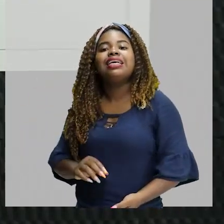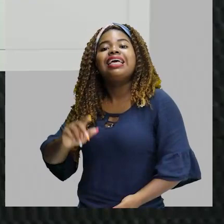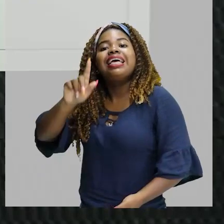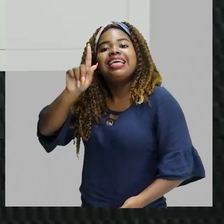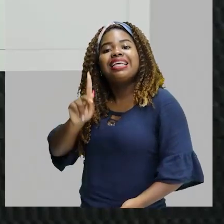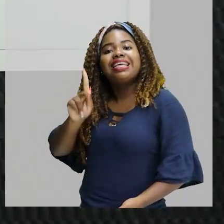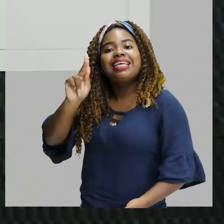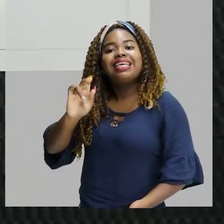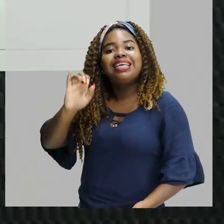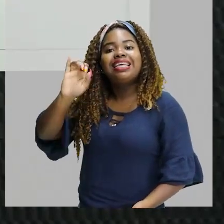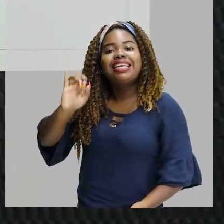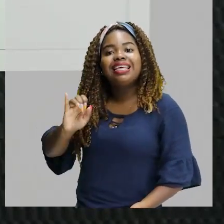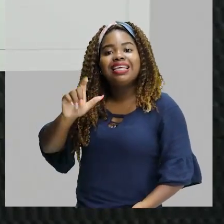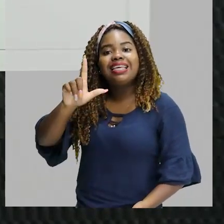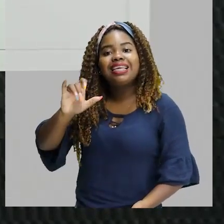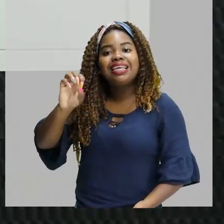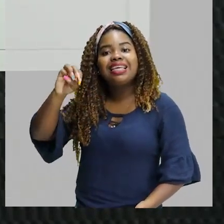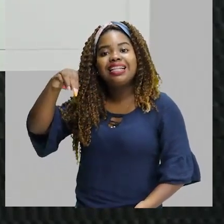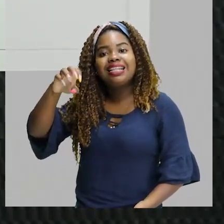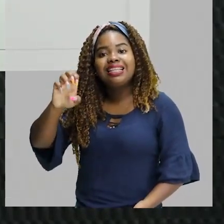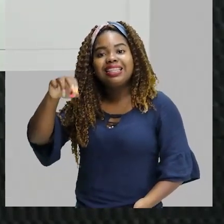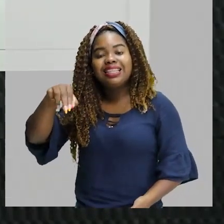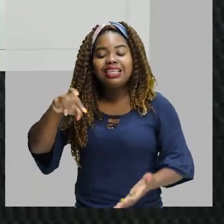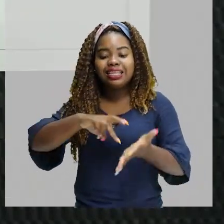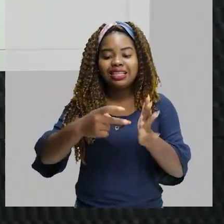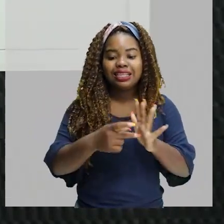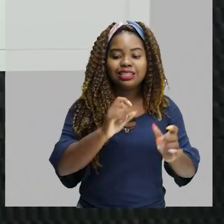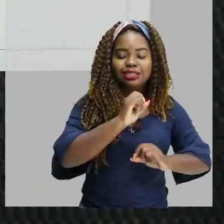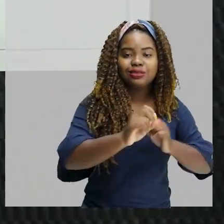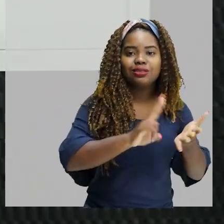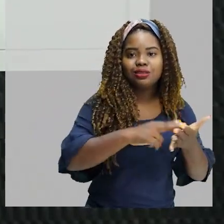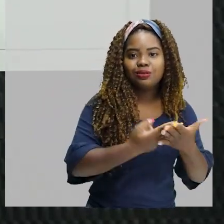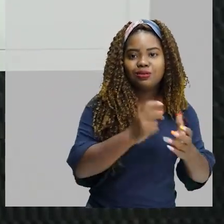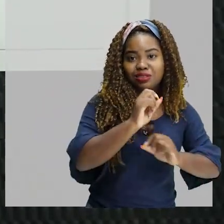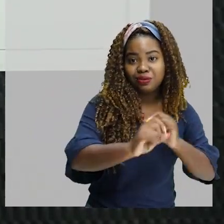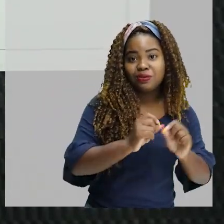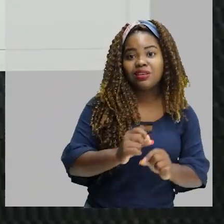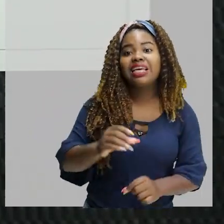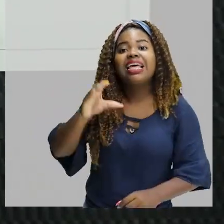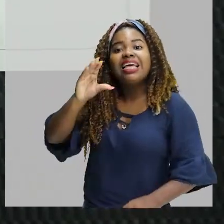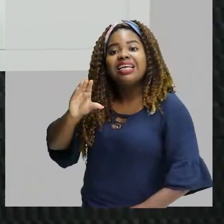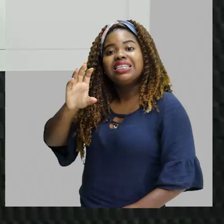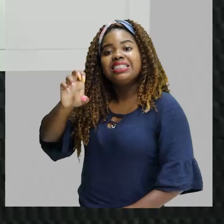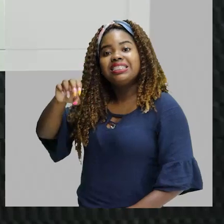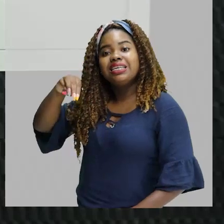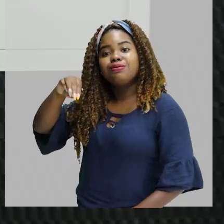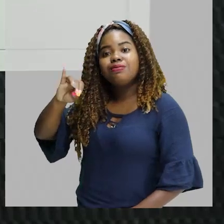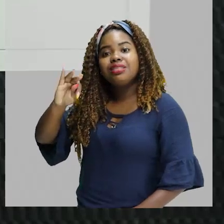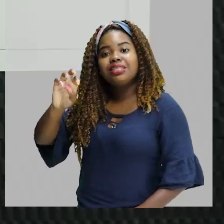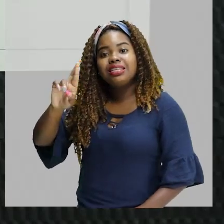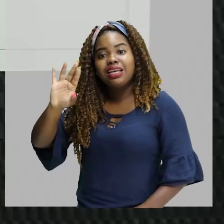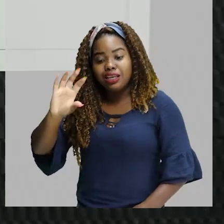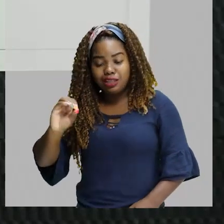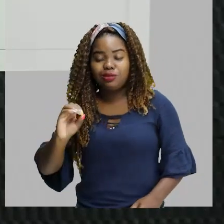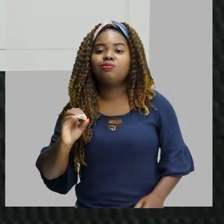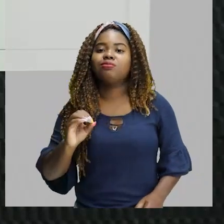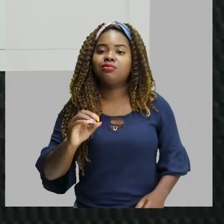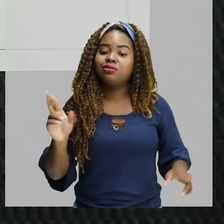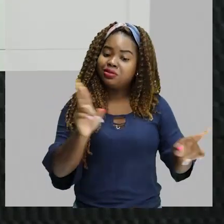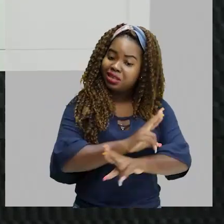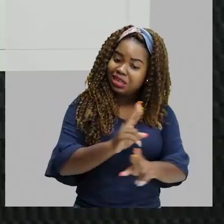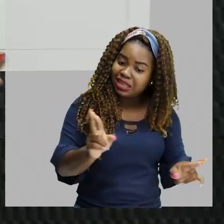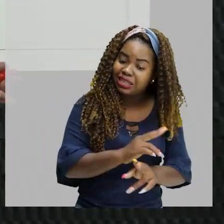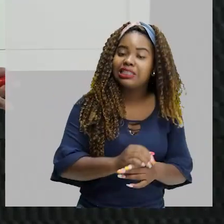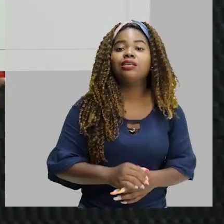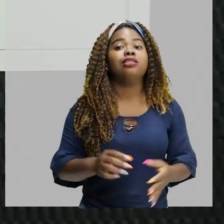né? Que por um acaso a tradução do nome Kierkegaard já é cemitério, já tem tudo a ver com morte. Tá? Não me pergunto por que a mãe botou esse